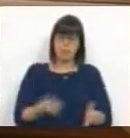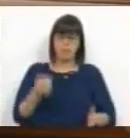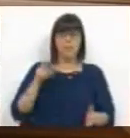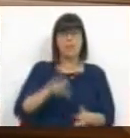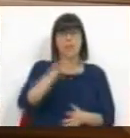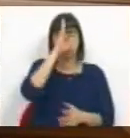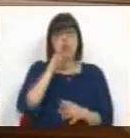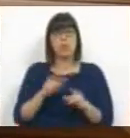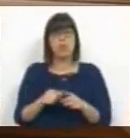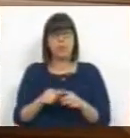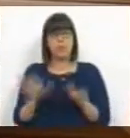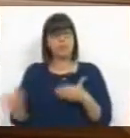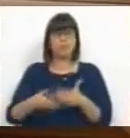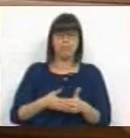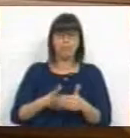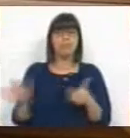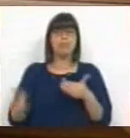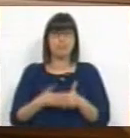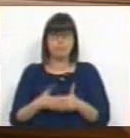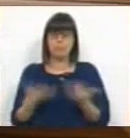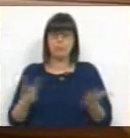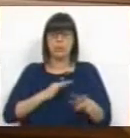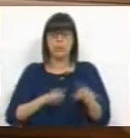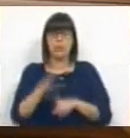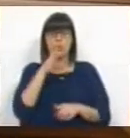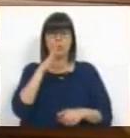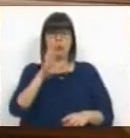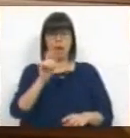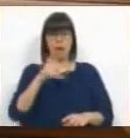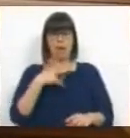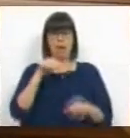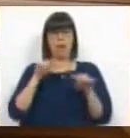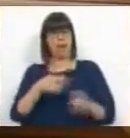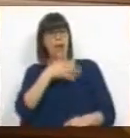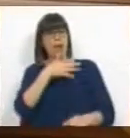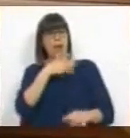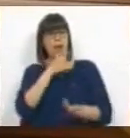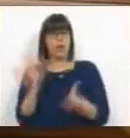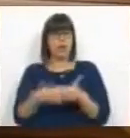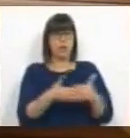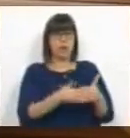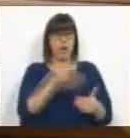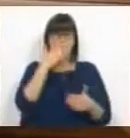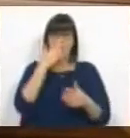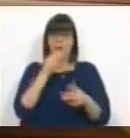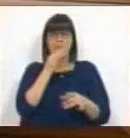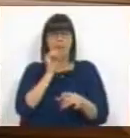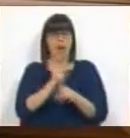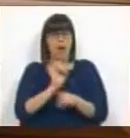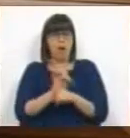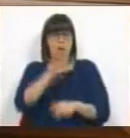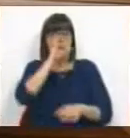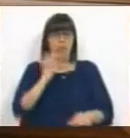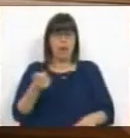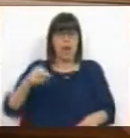anterior Governo encerrou, e encerrou de tal ordem que o Sr. Deputado Hélder Amaral ainda veio com o discurso dos encerramentos, como se estivéssemos ainda a falar